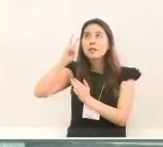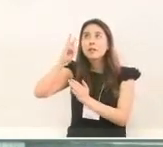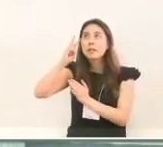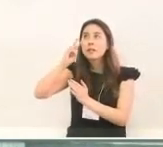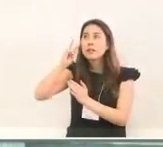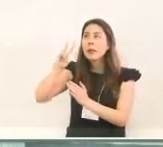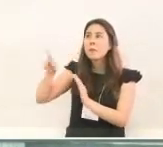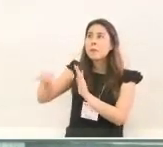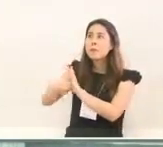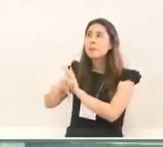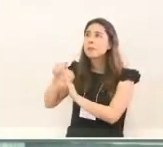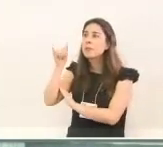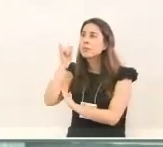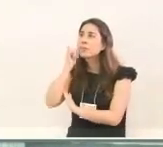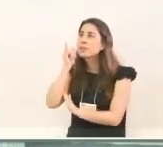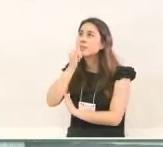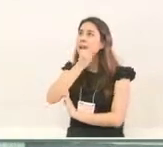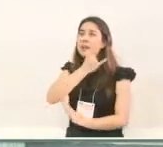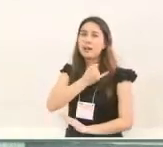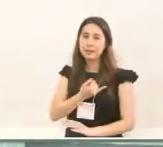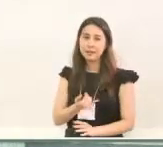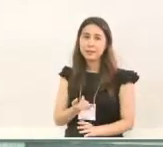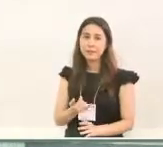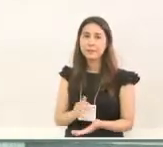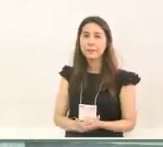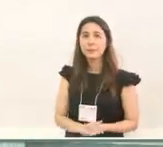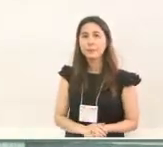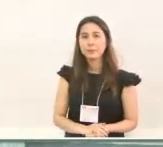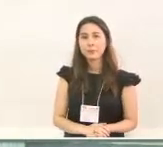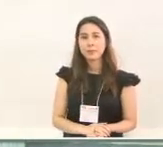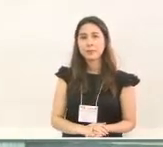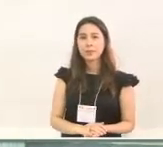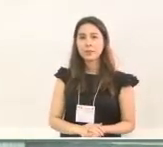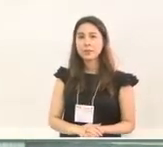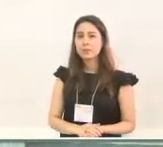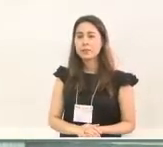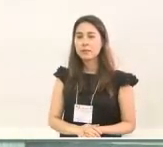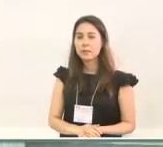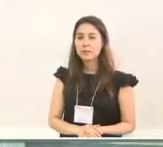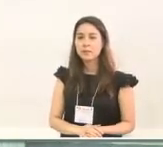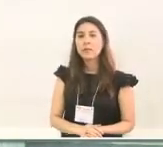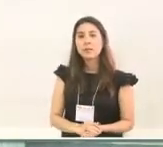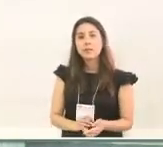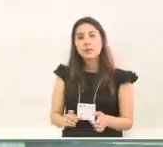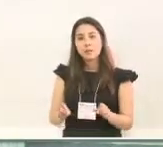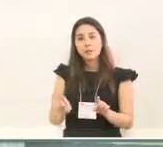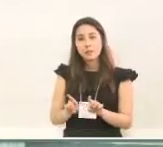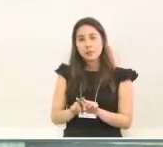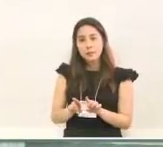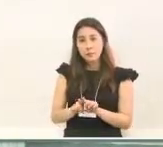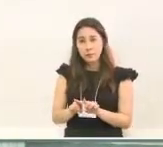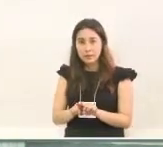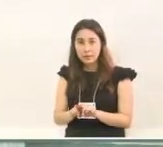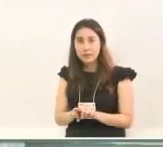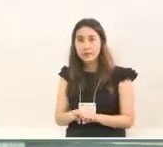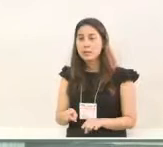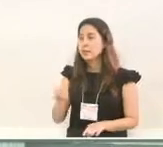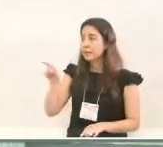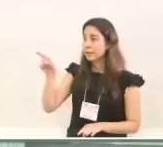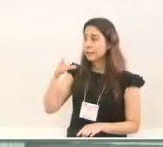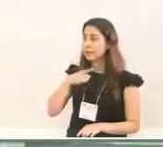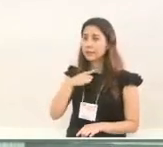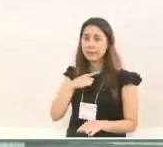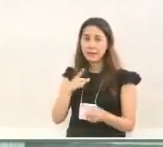que estão revivendo agora recentemente o título italiano de lá e me surgiu é nós que tivemos dois títulos italianos